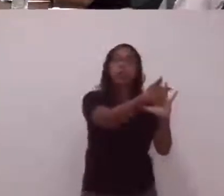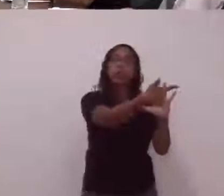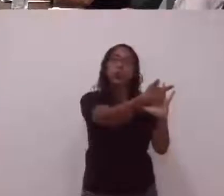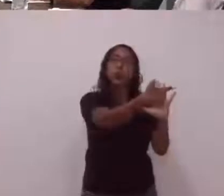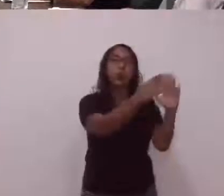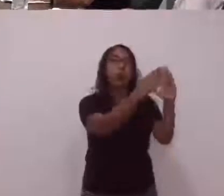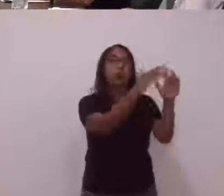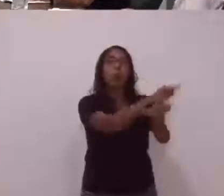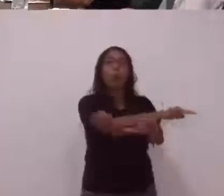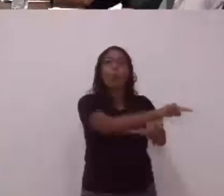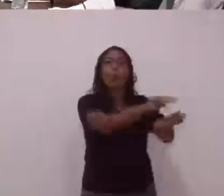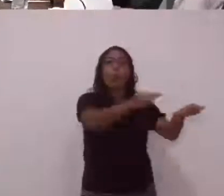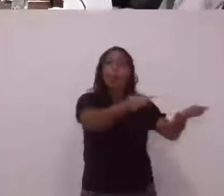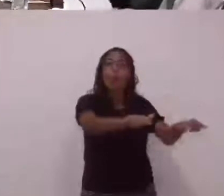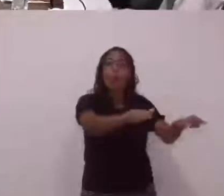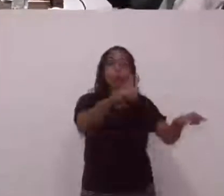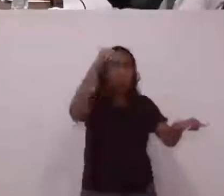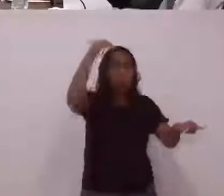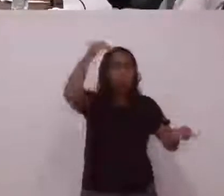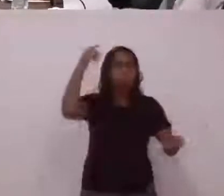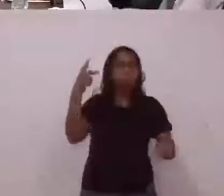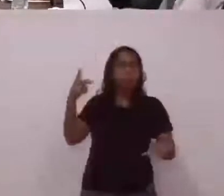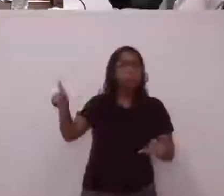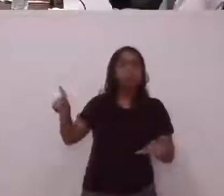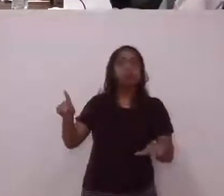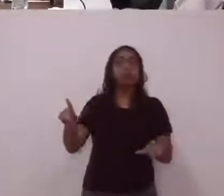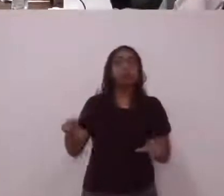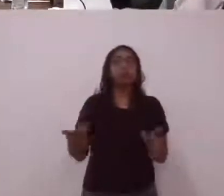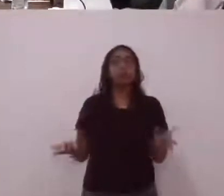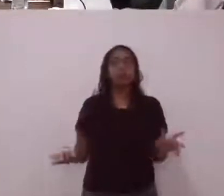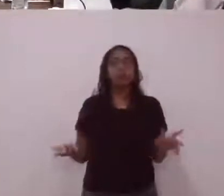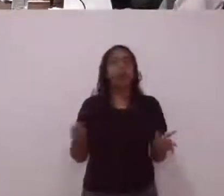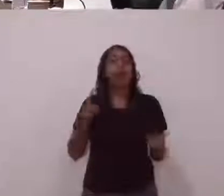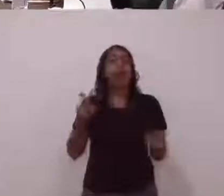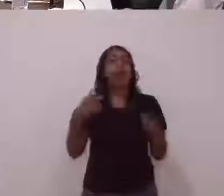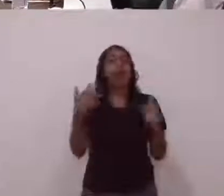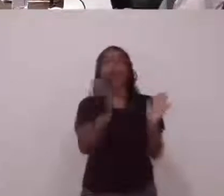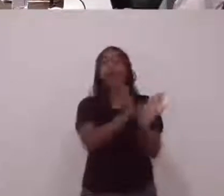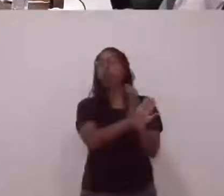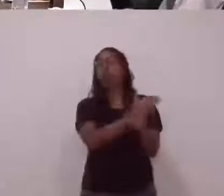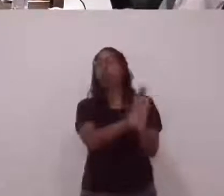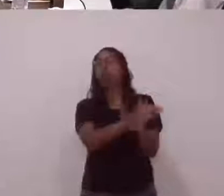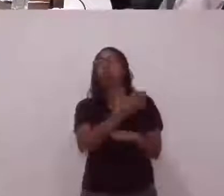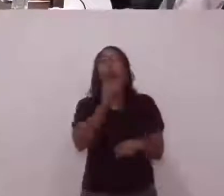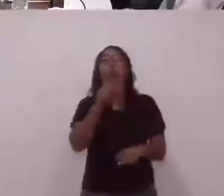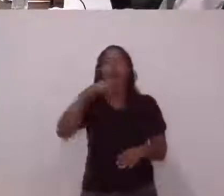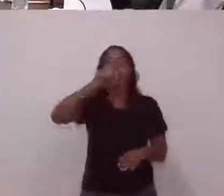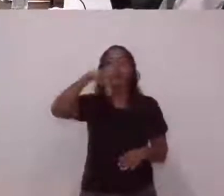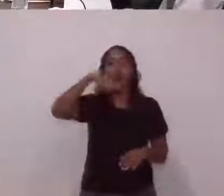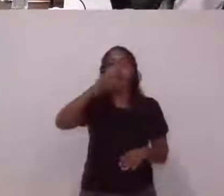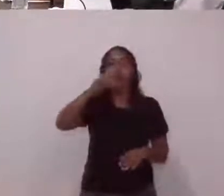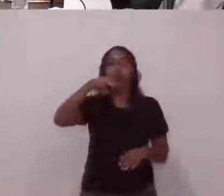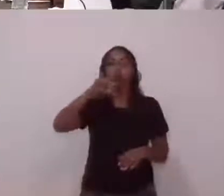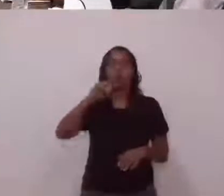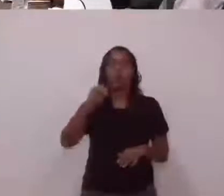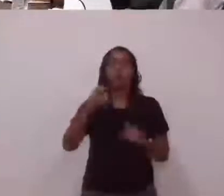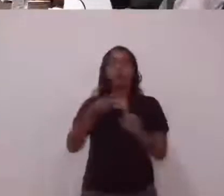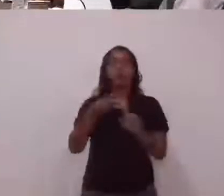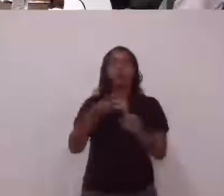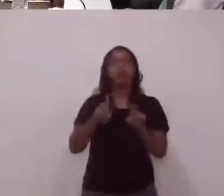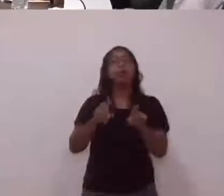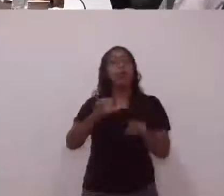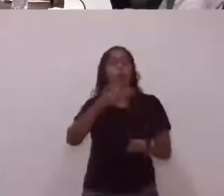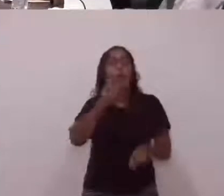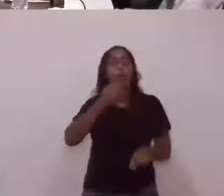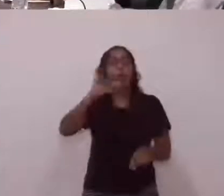culpa dos demandados. Houve imprudência e negligência por parte de Antônio e Jaime. Apesar